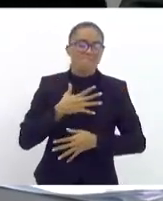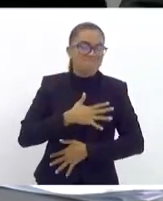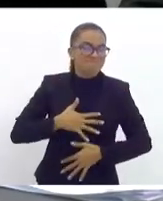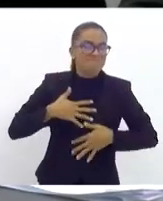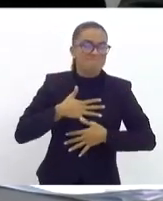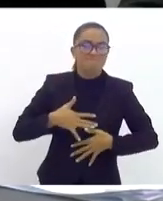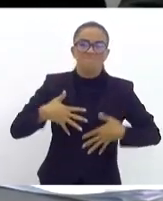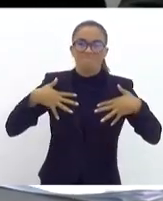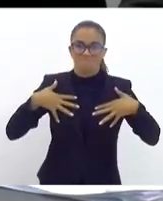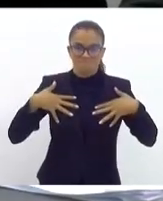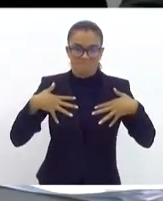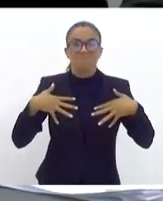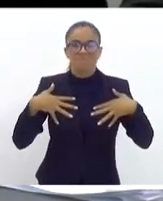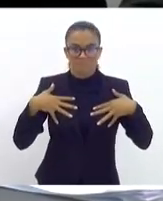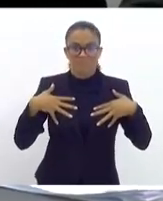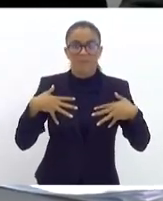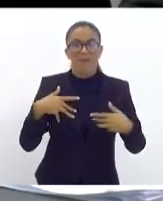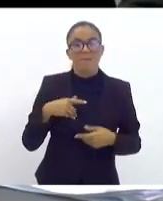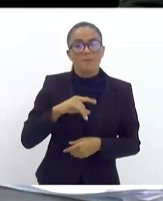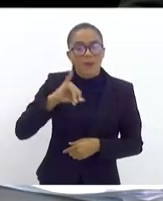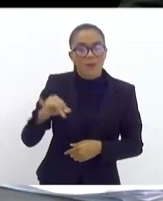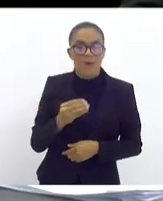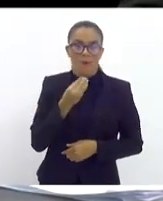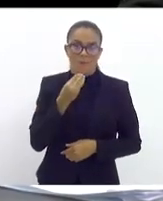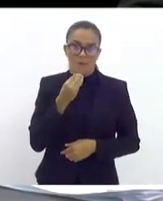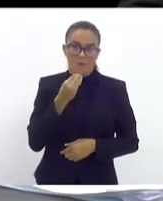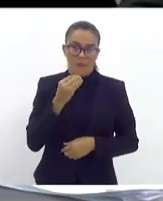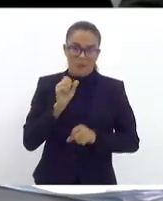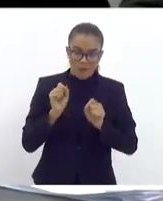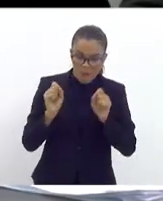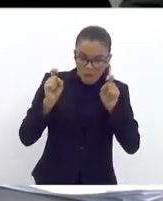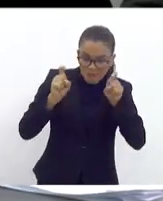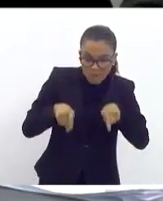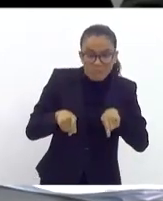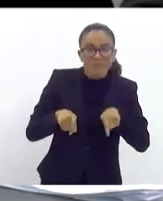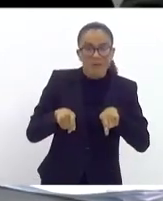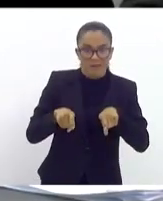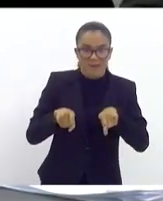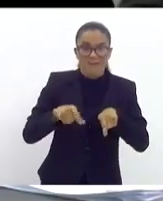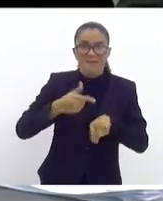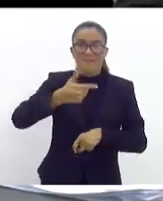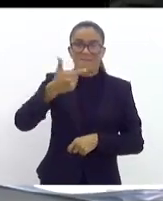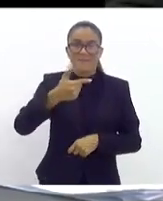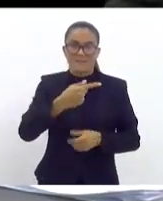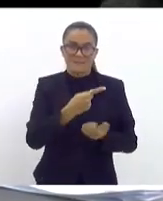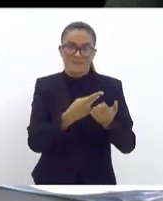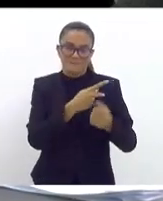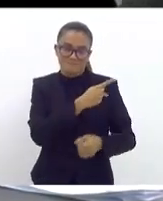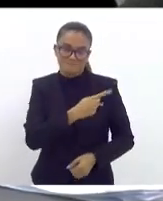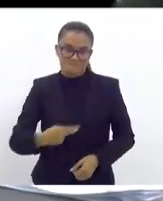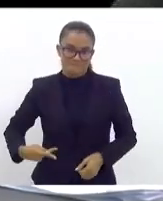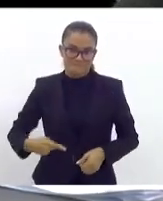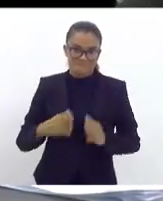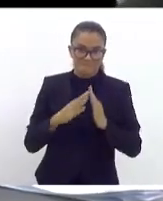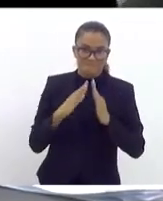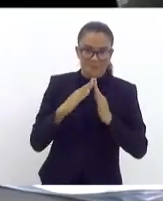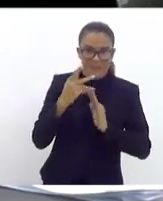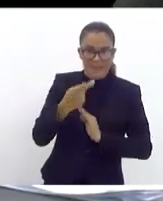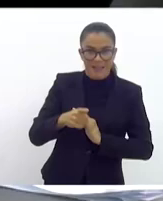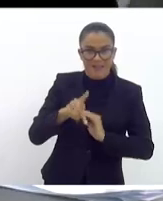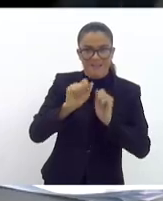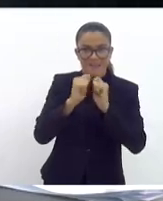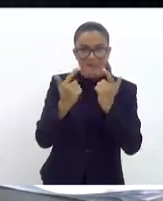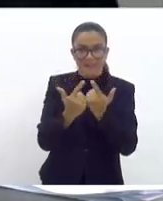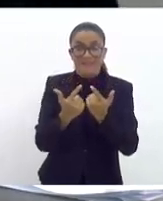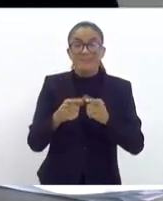honra que esse cinema me oportunizou quando eu cheguei a casa de serviço Presidente dessa comissão tão importante Verônica em seguida